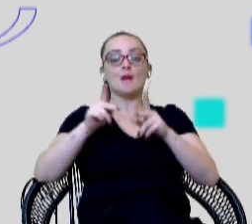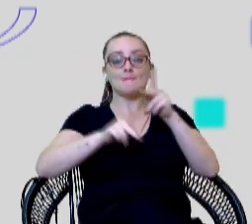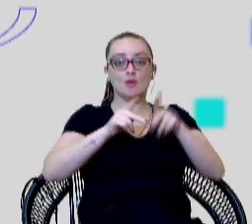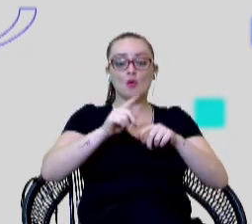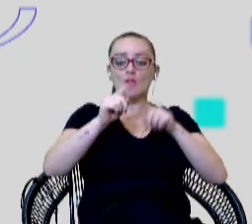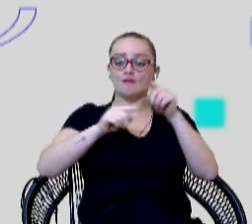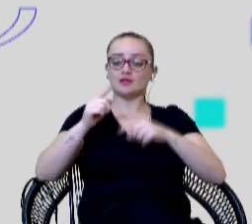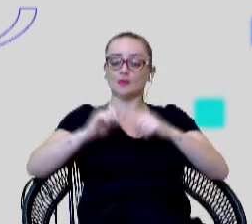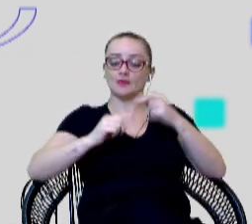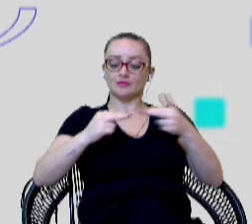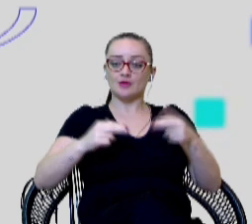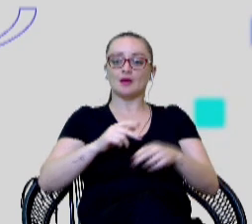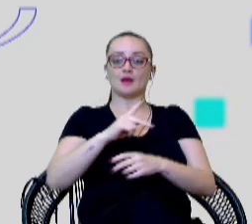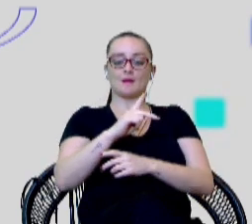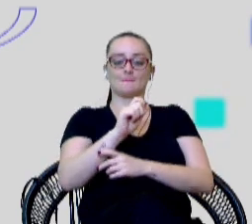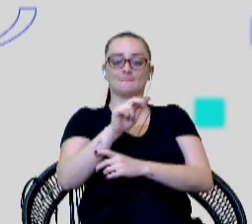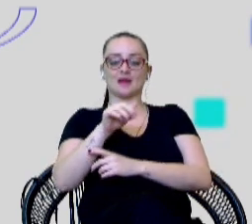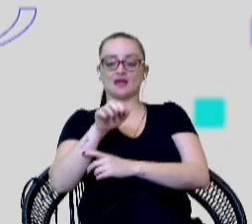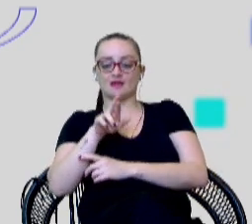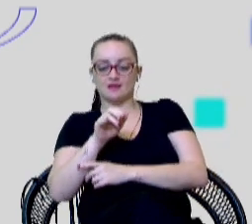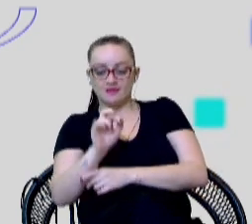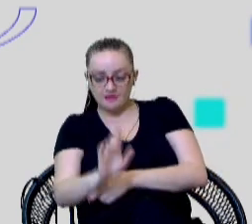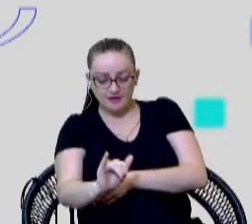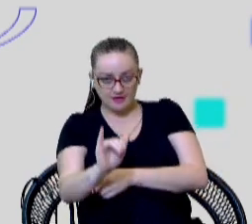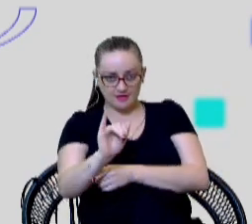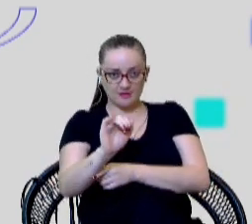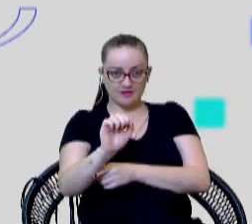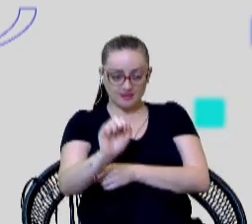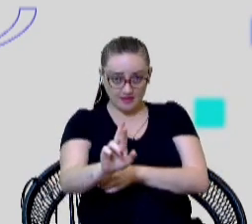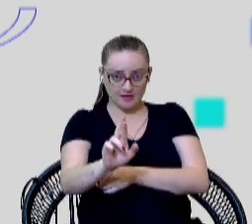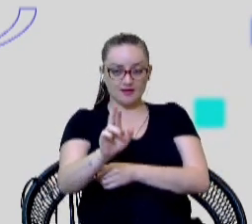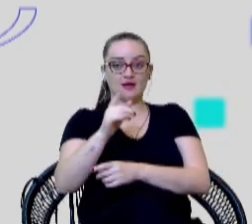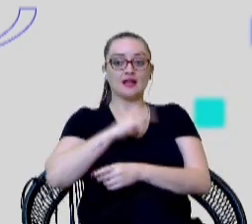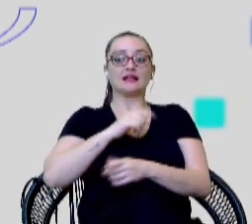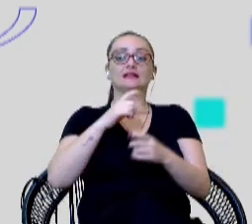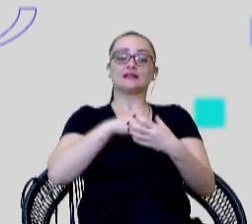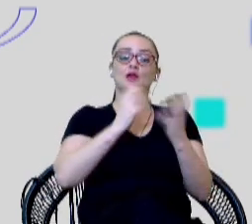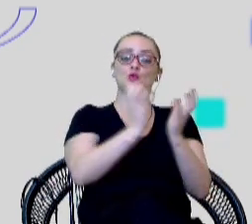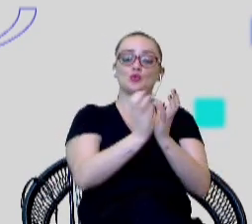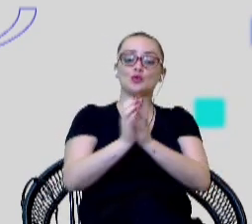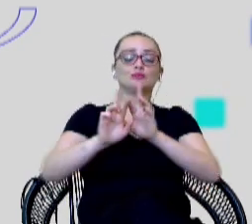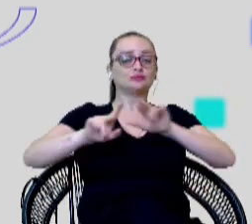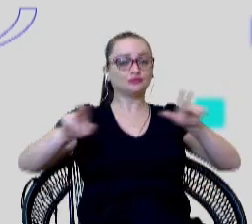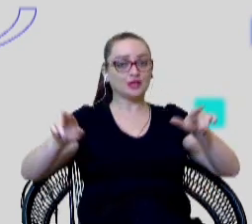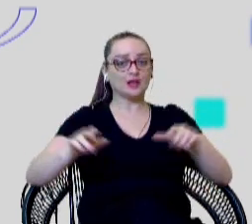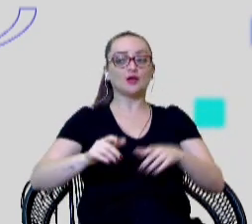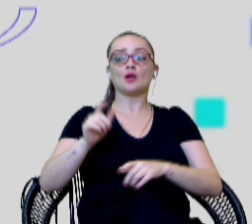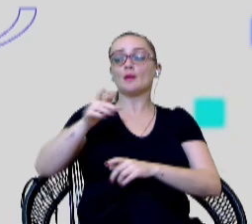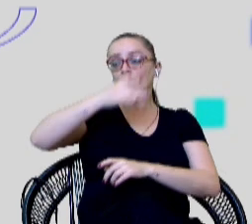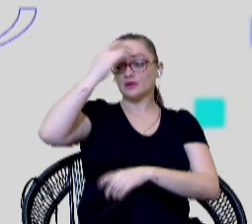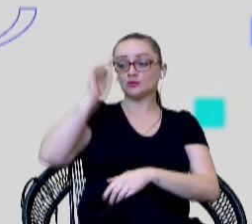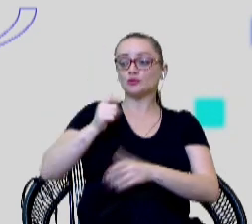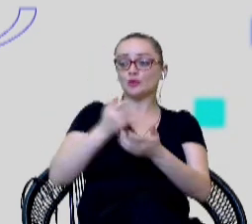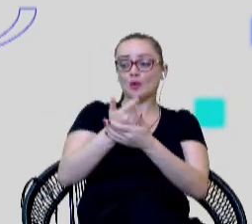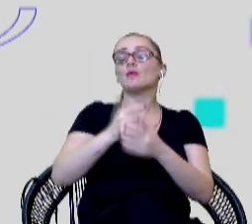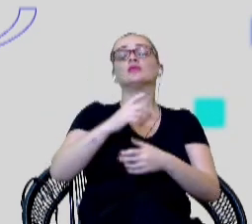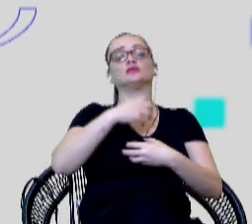variação de players. Os produtos têm linhas diferentes, os consumidores têm linhas diferentes. Então, assim,